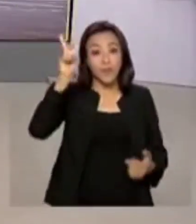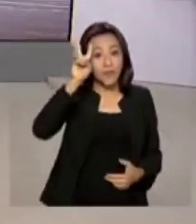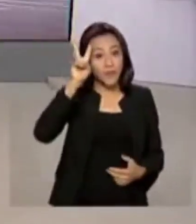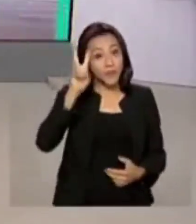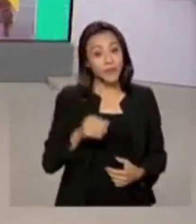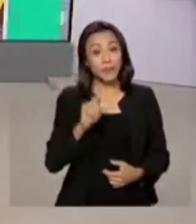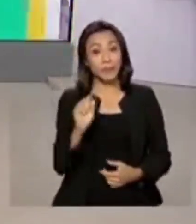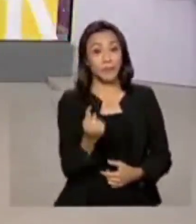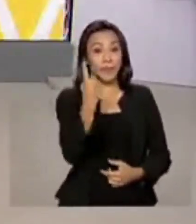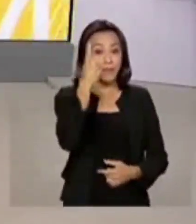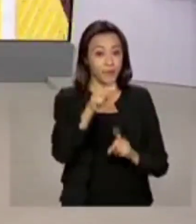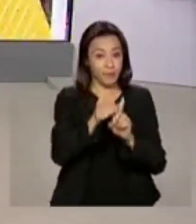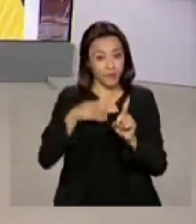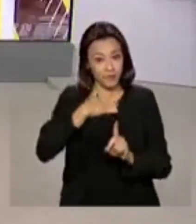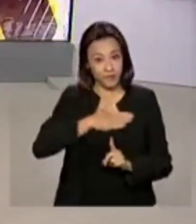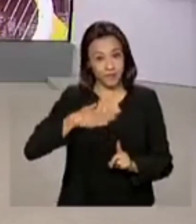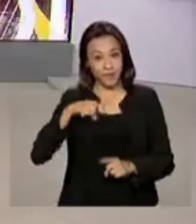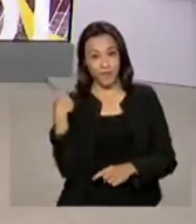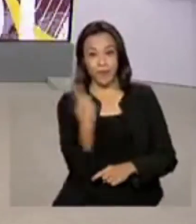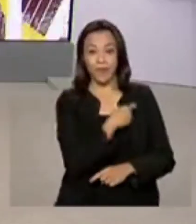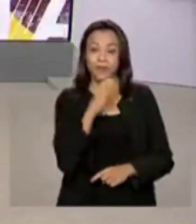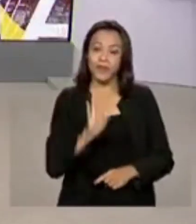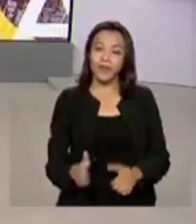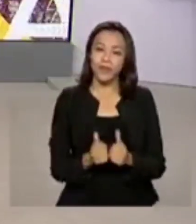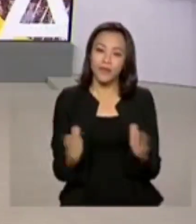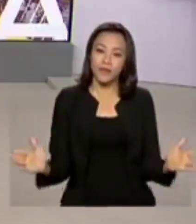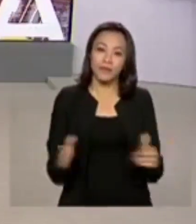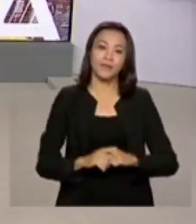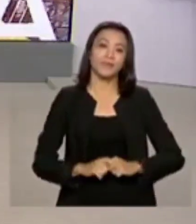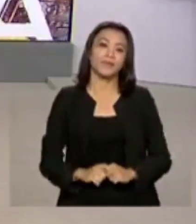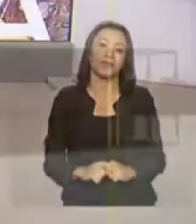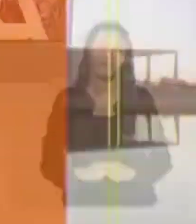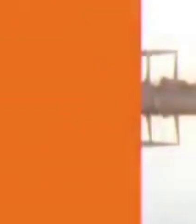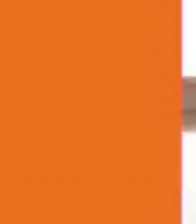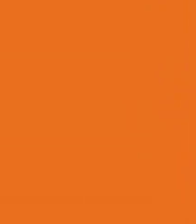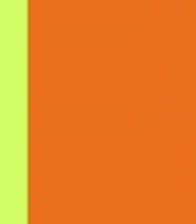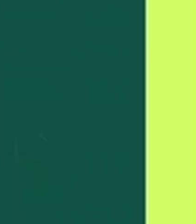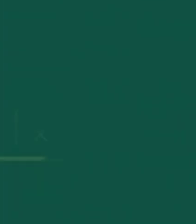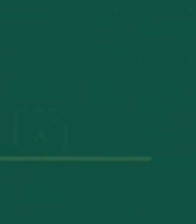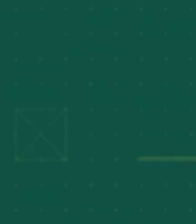Segunda-feira, 1º de agosto. O Brasil em Dia já está no ar.